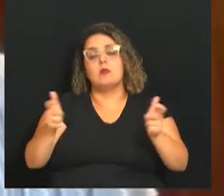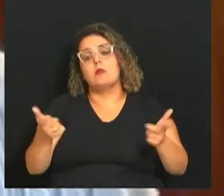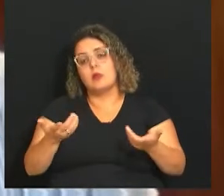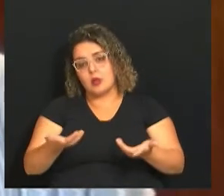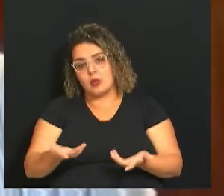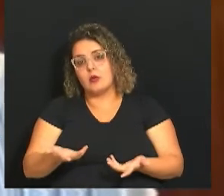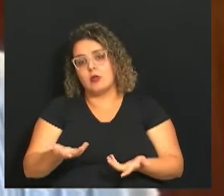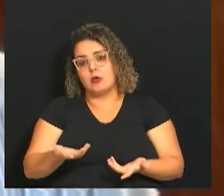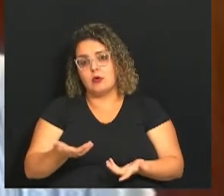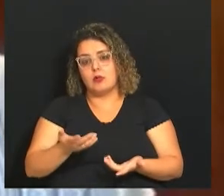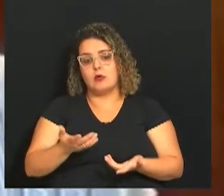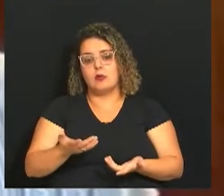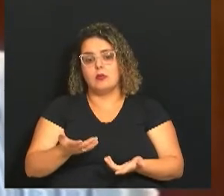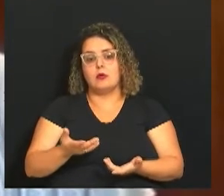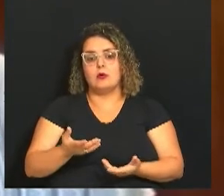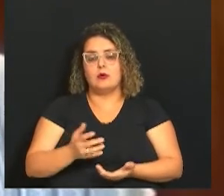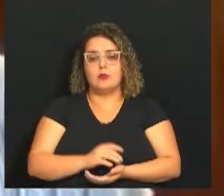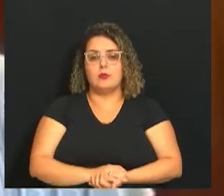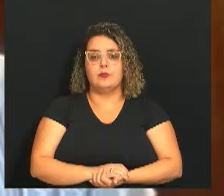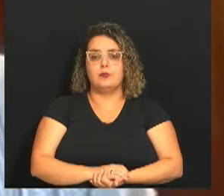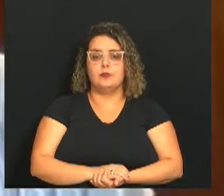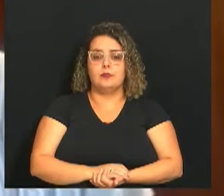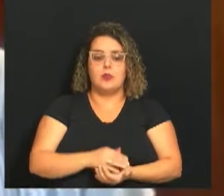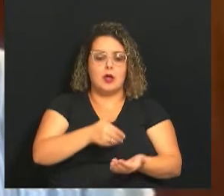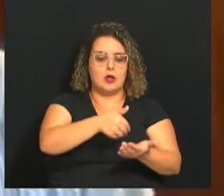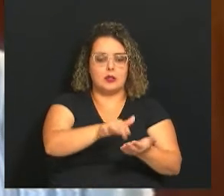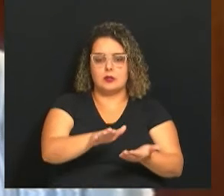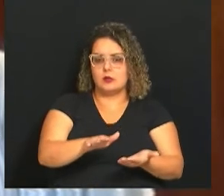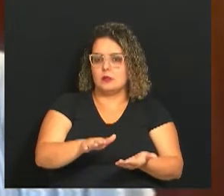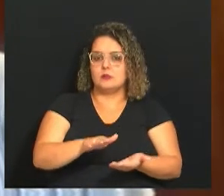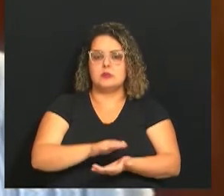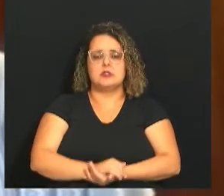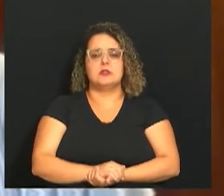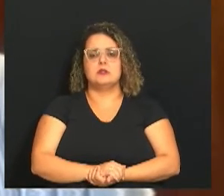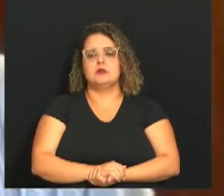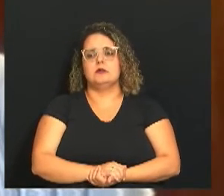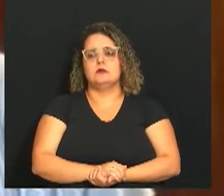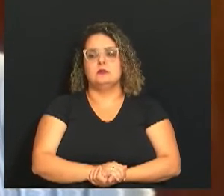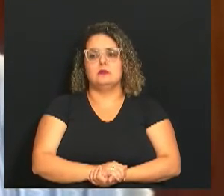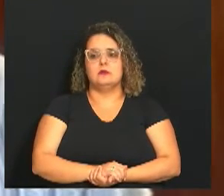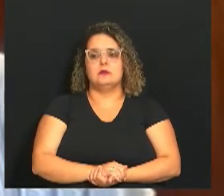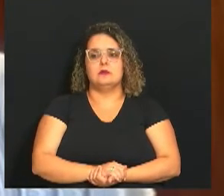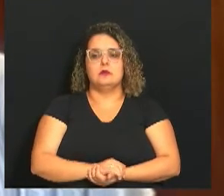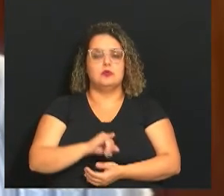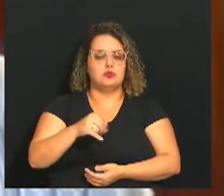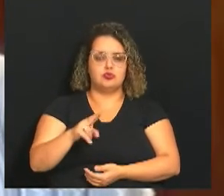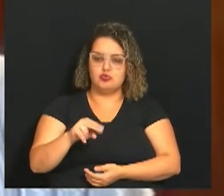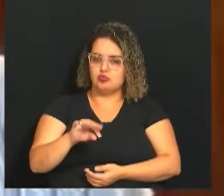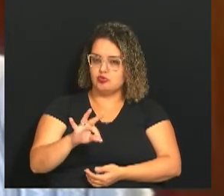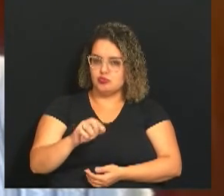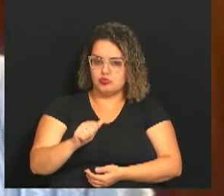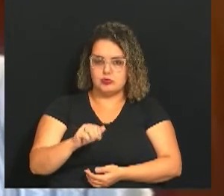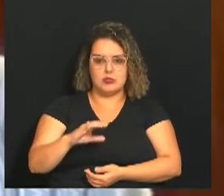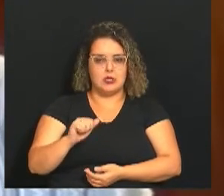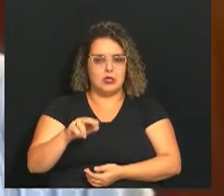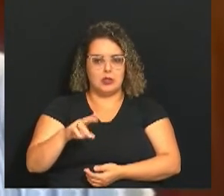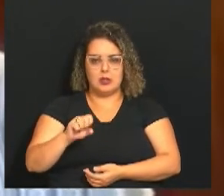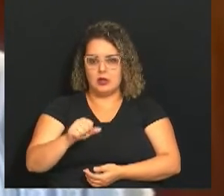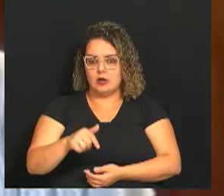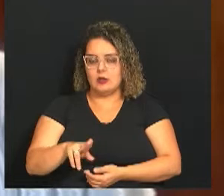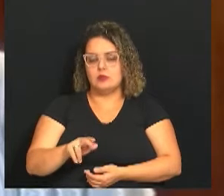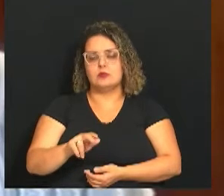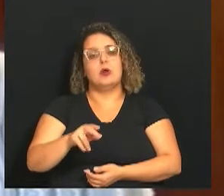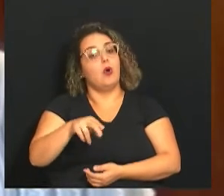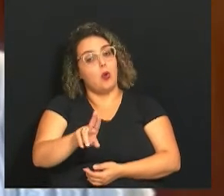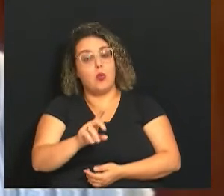problema maior como a demissão, seja por justa causa ou não, ou até mesmo um acidente de trabalho, ou